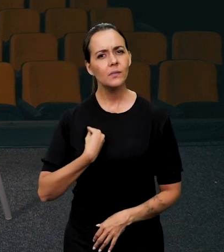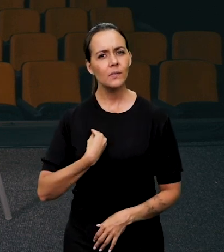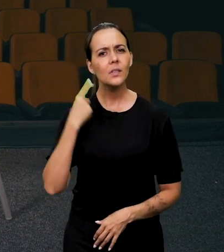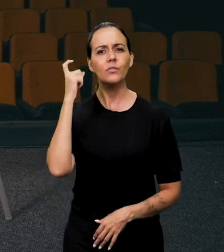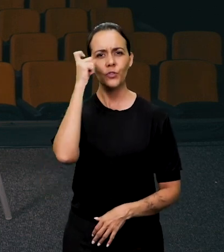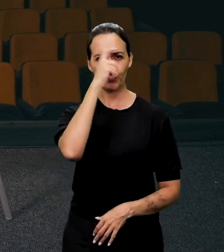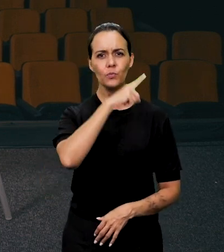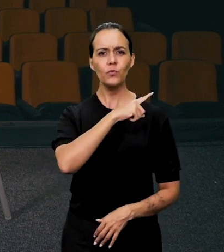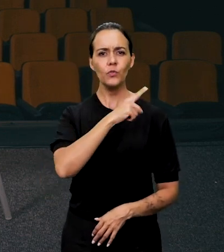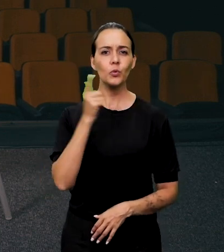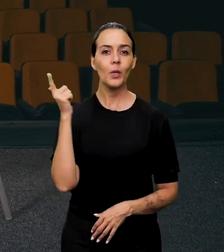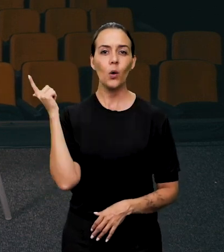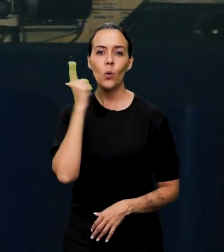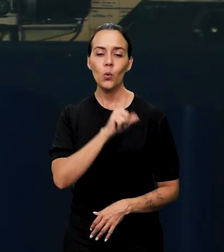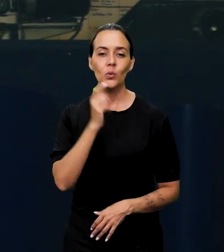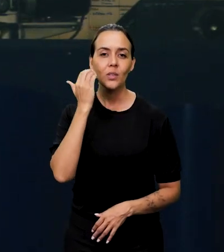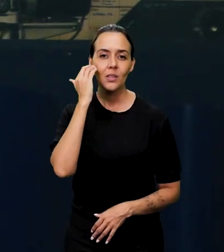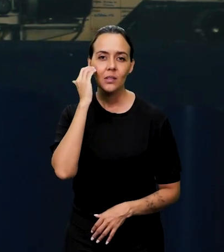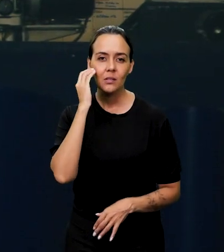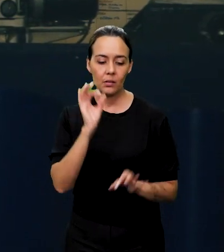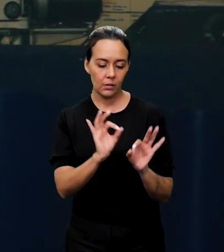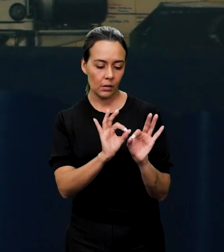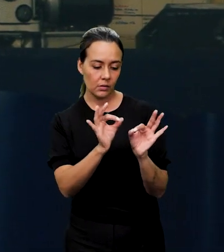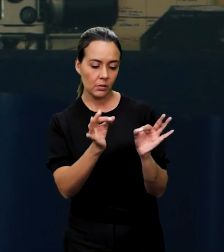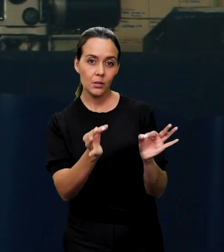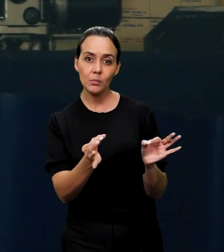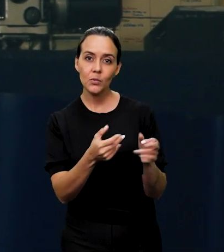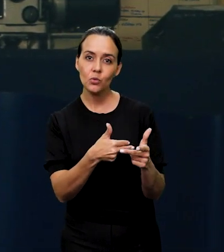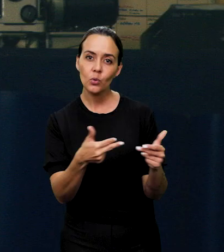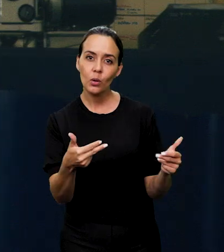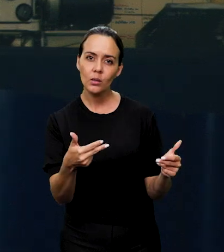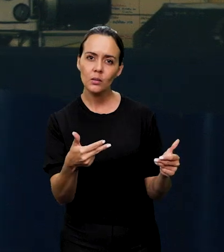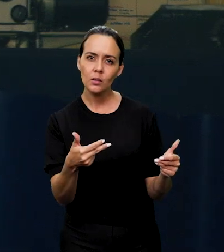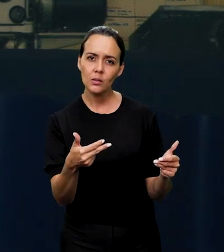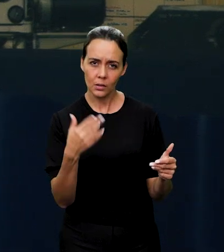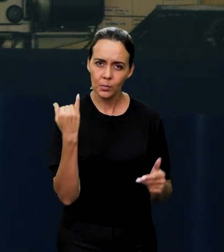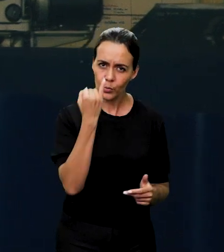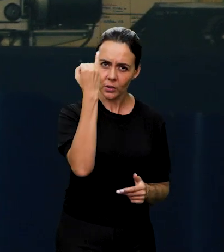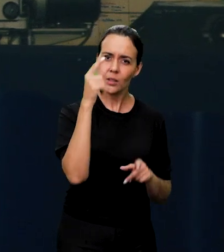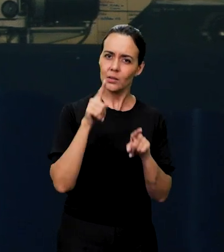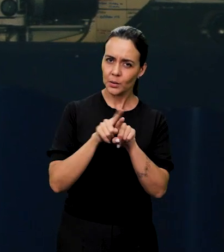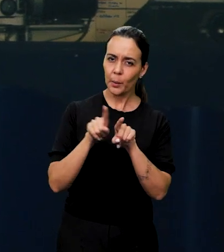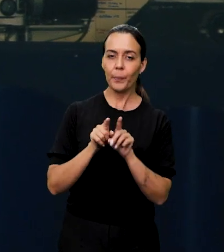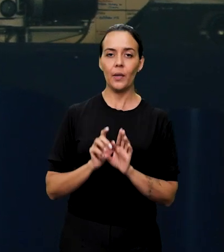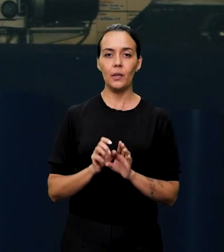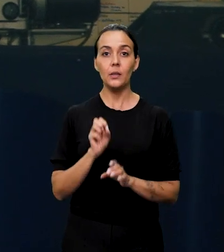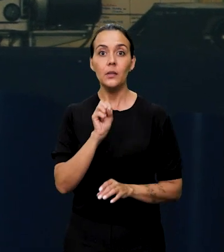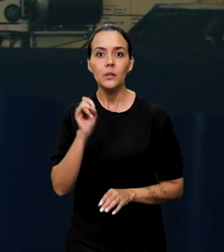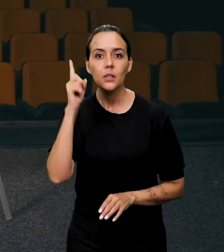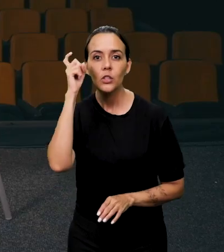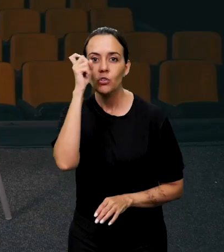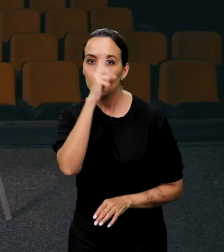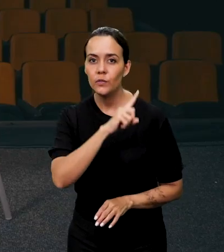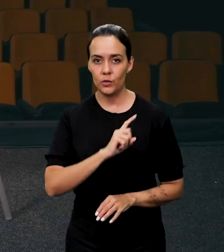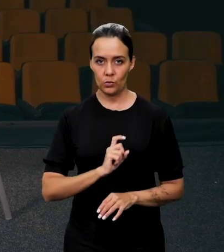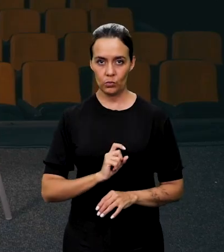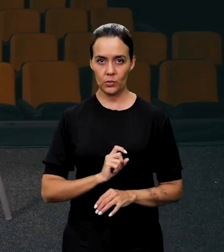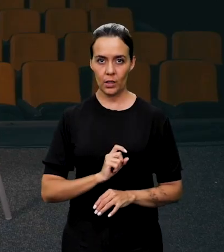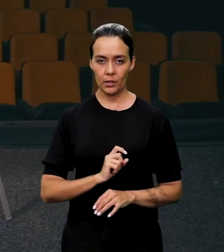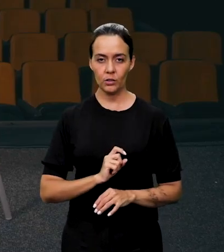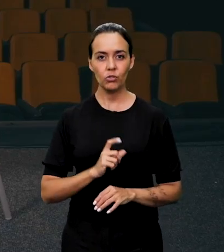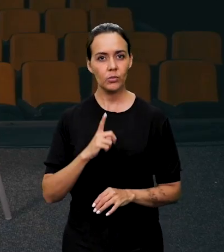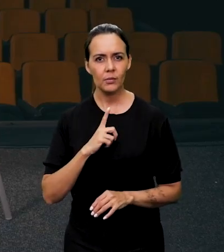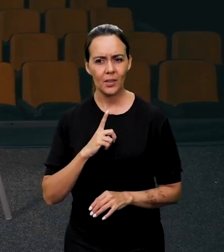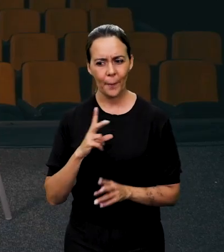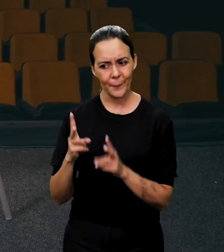gente consiga enxergar o extraordinário no simples. Detalhe de um projetor, E se a gente tem dificuldade de enxergar o